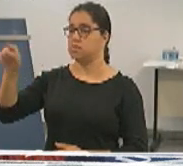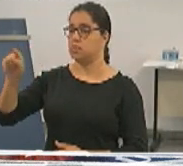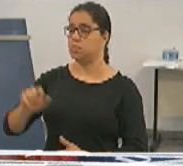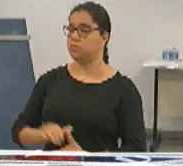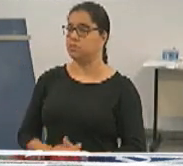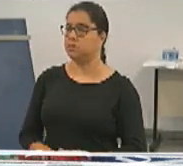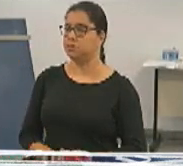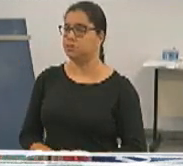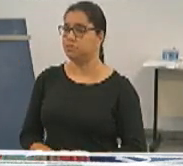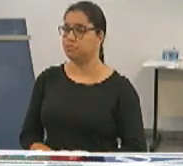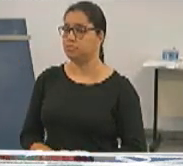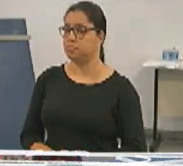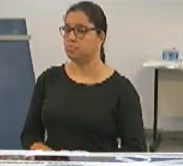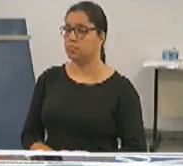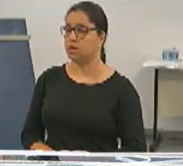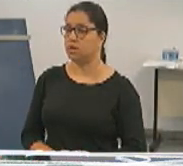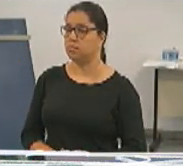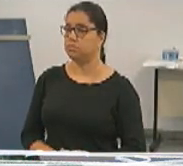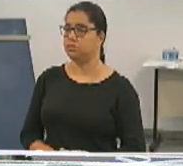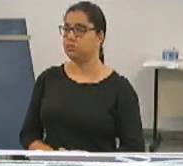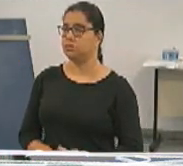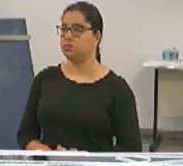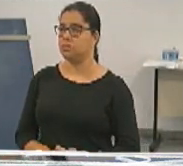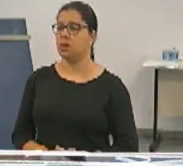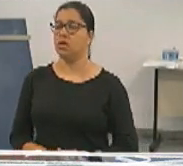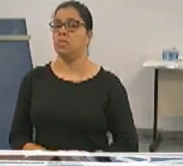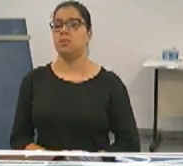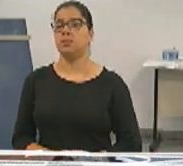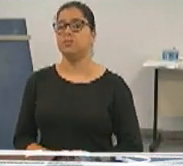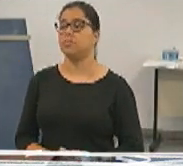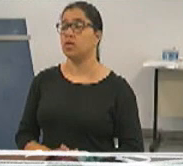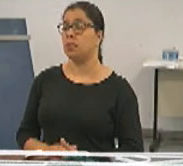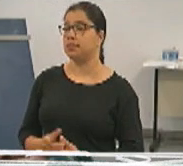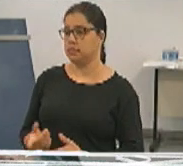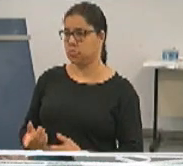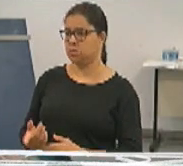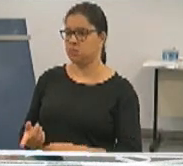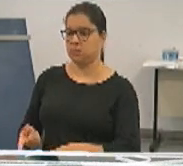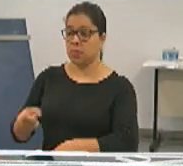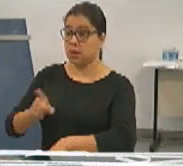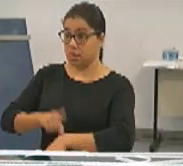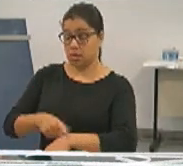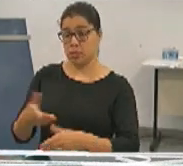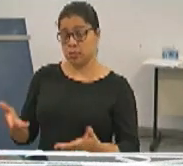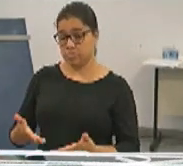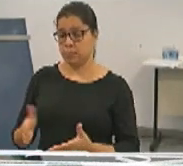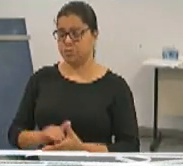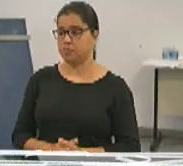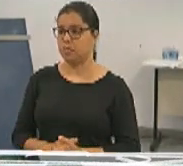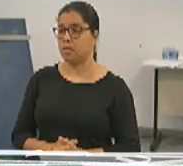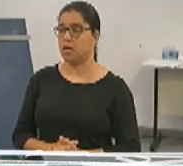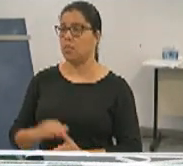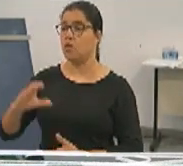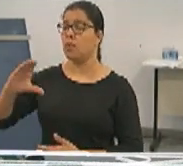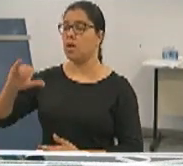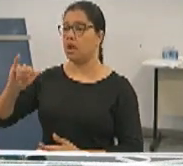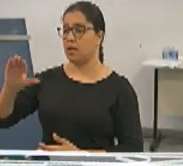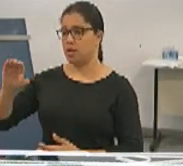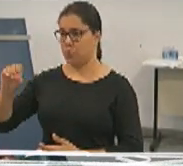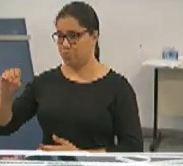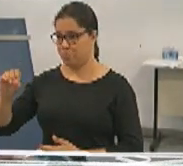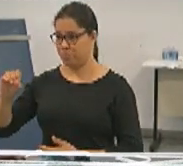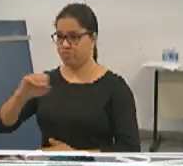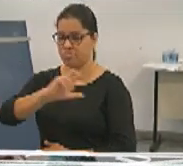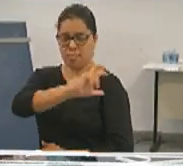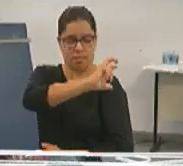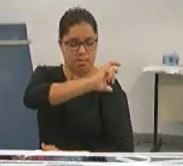Bruno, o pró-reitor de gestão de pessoas atual é também o meu vice, estava me representando. Se ele